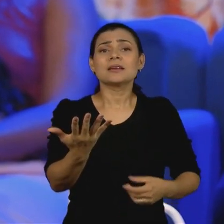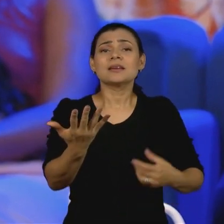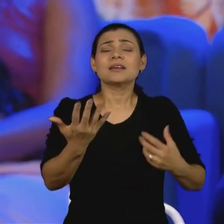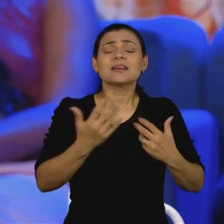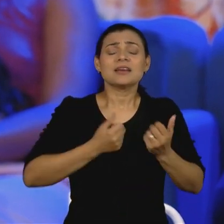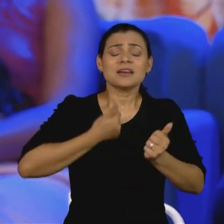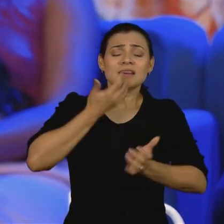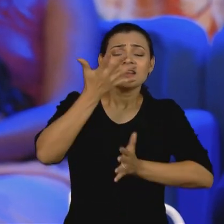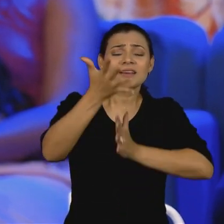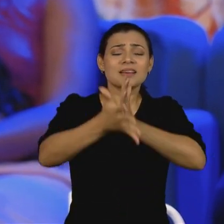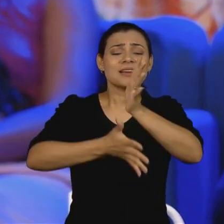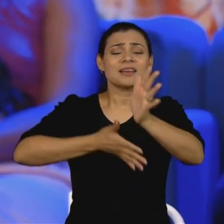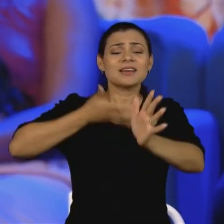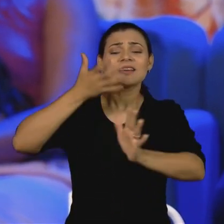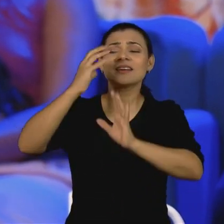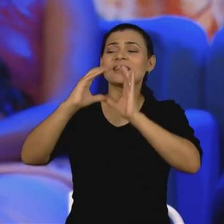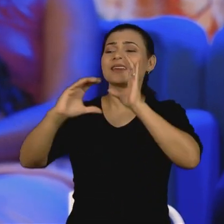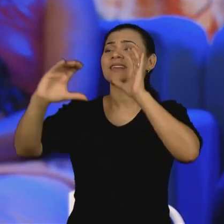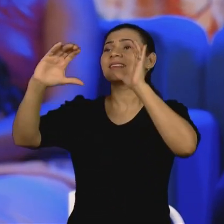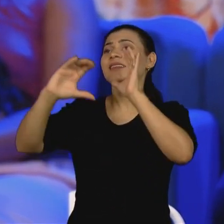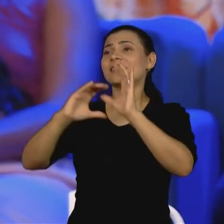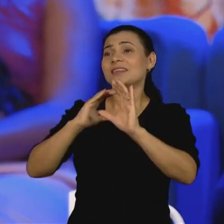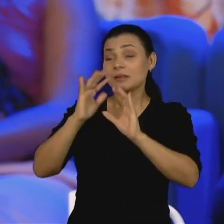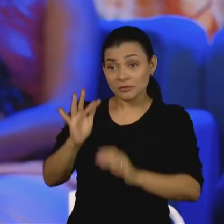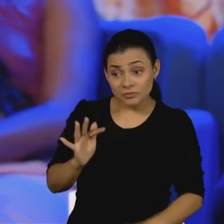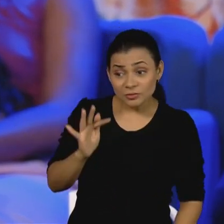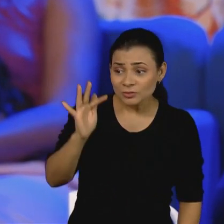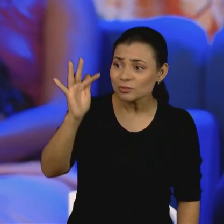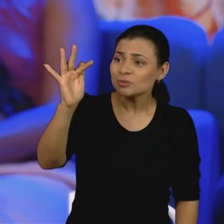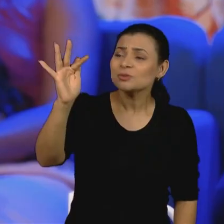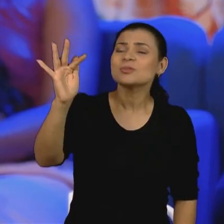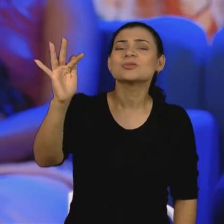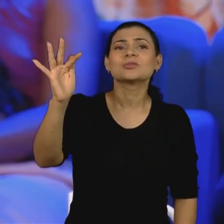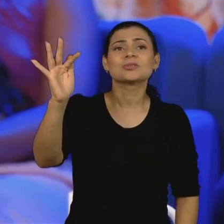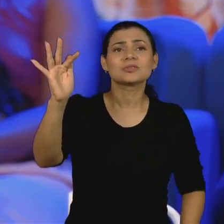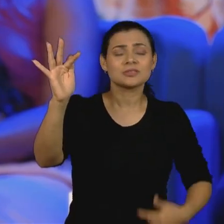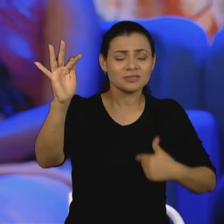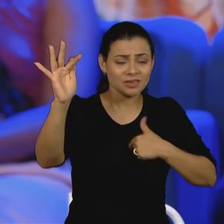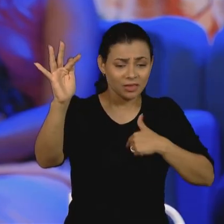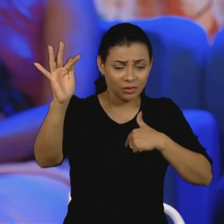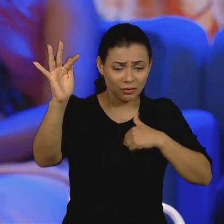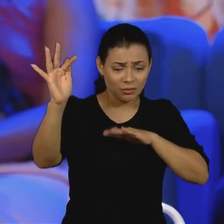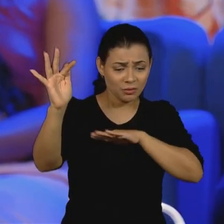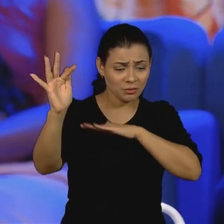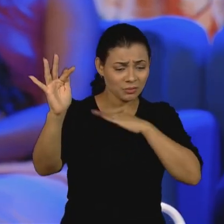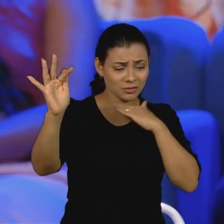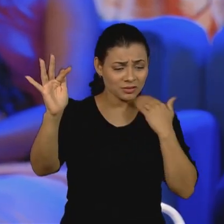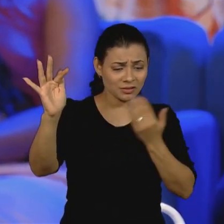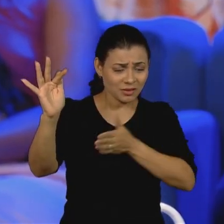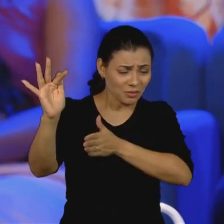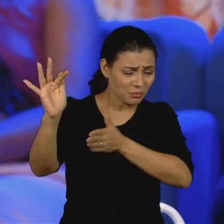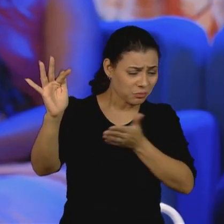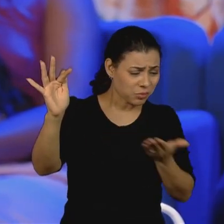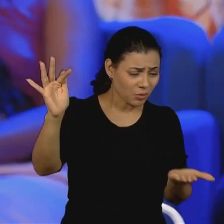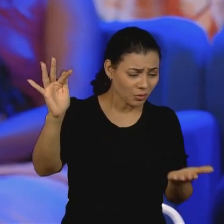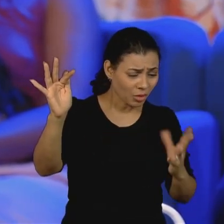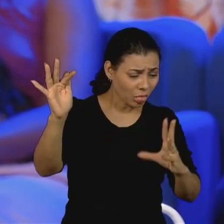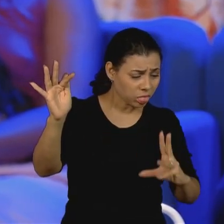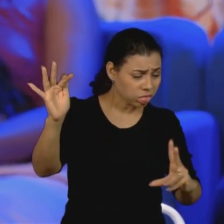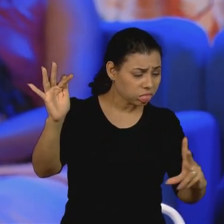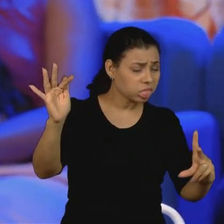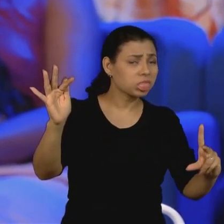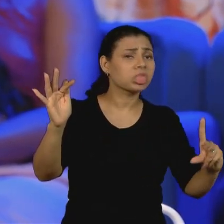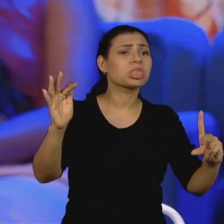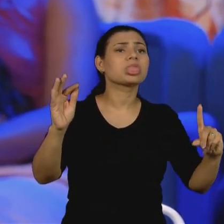para cantar. E se um dia hei de ser pó, cinza em nada, que seja a minha noite